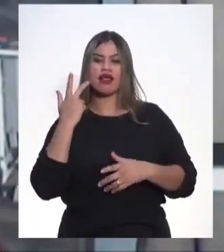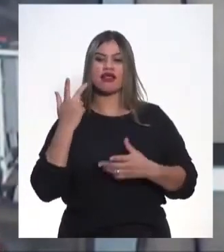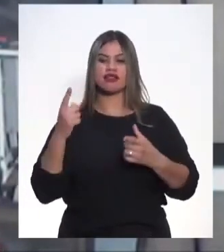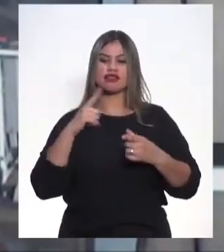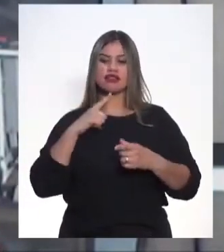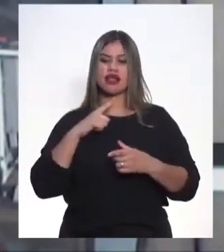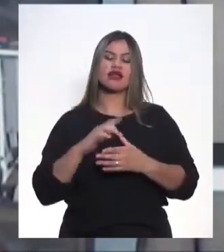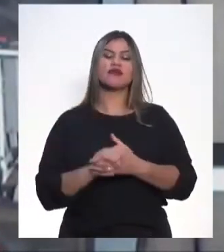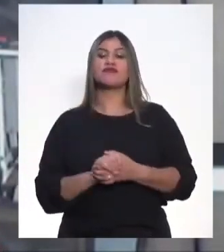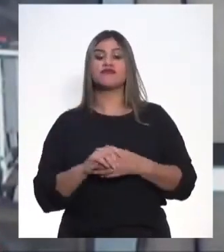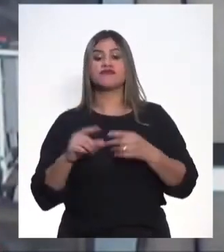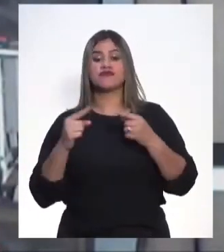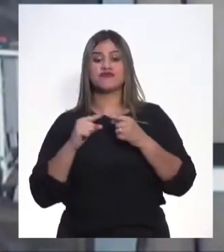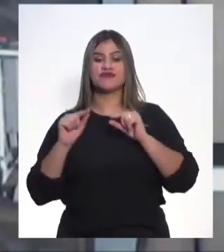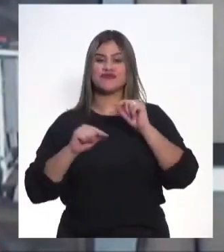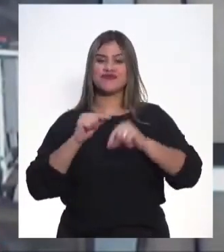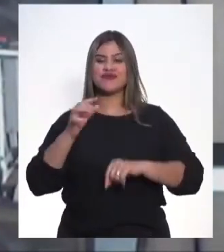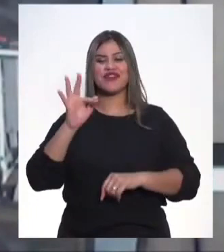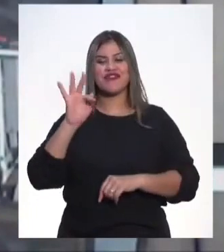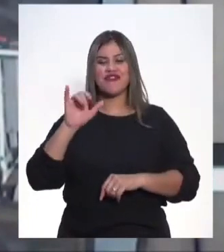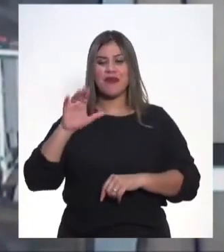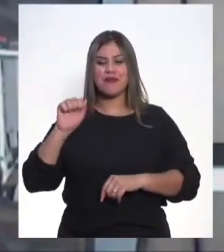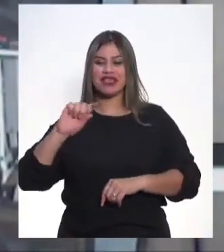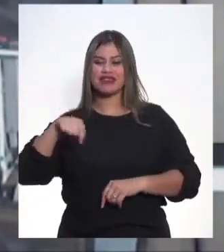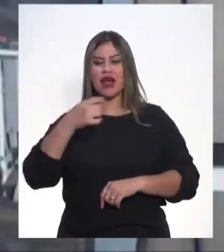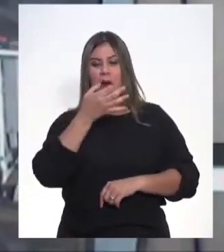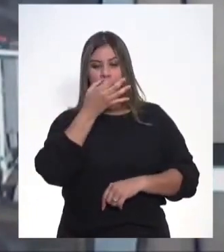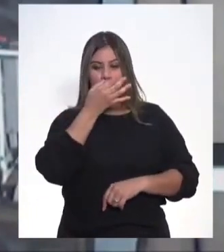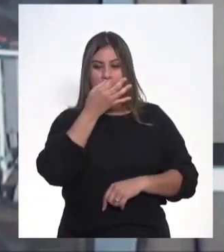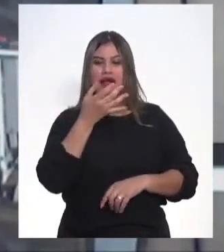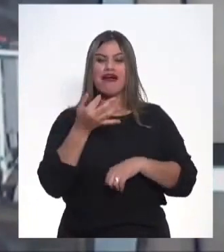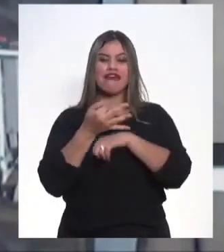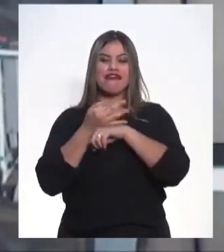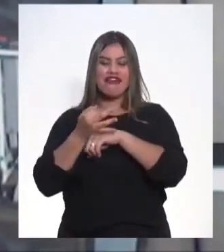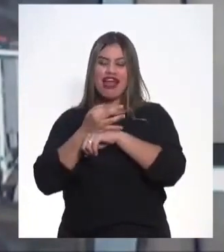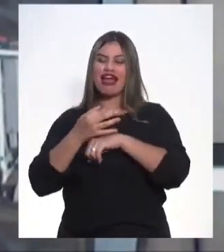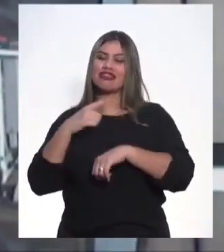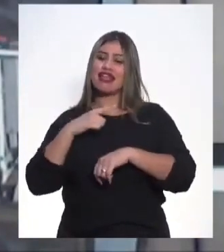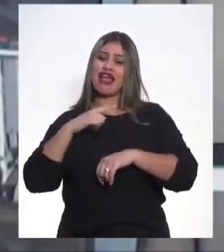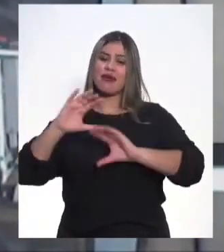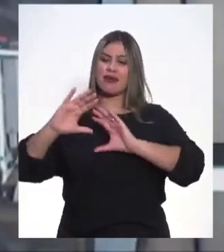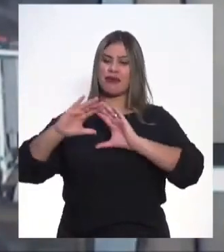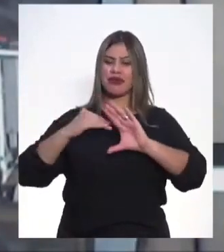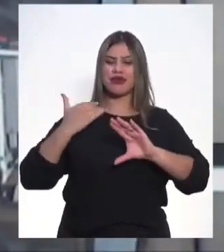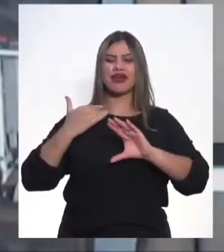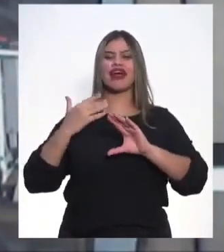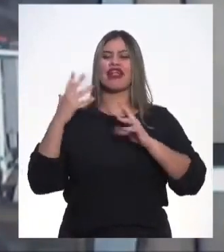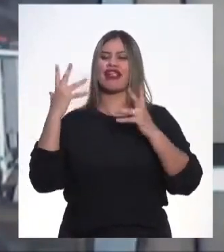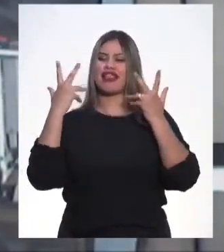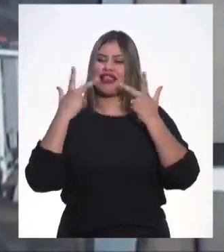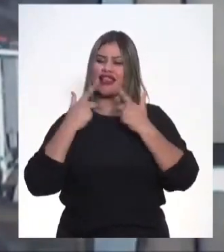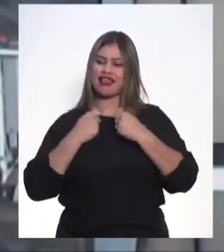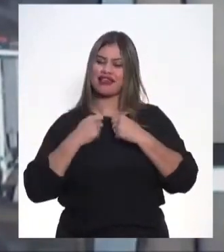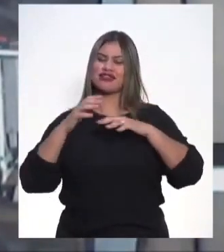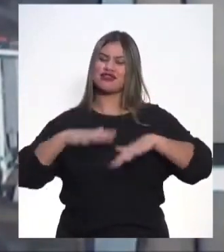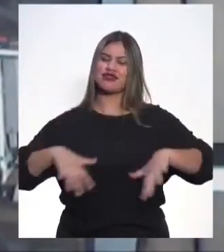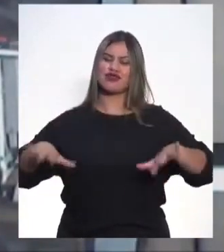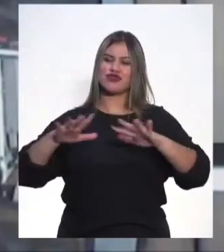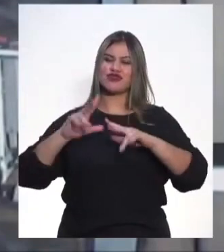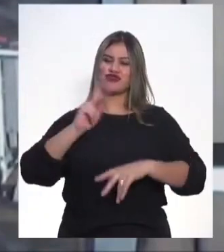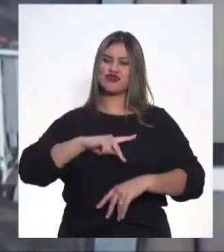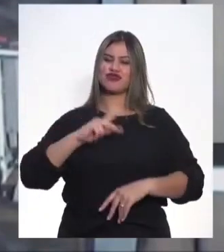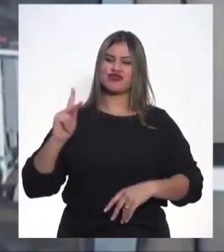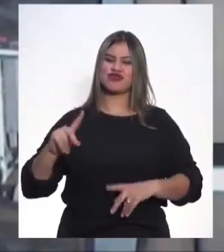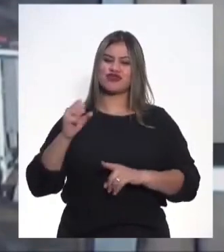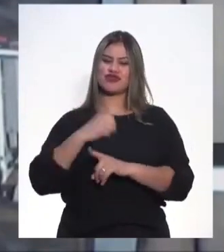E também a querida Fabi, que está de férias e mandou uma mensagem linda para mim aqui, e também para todos os professores